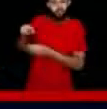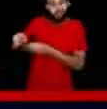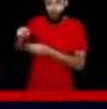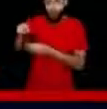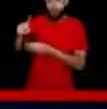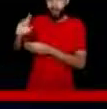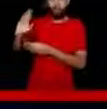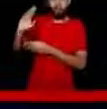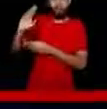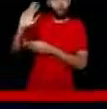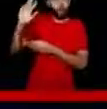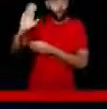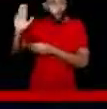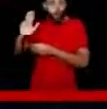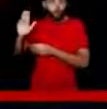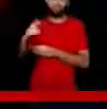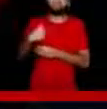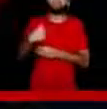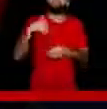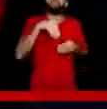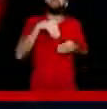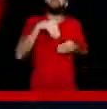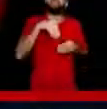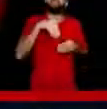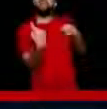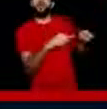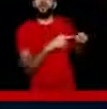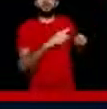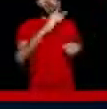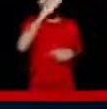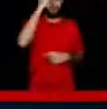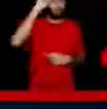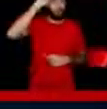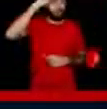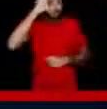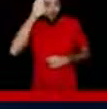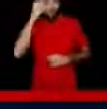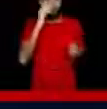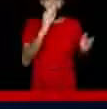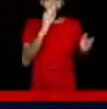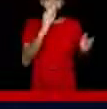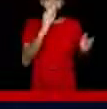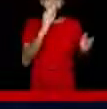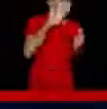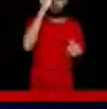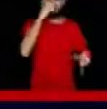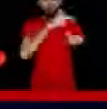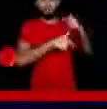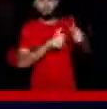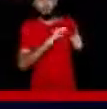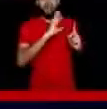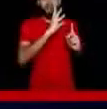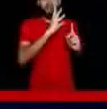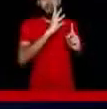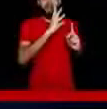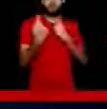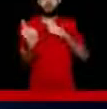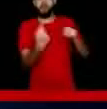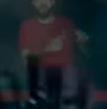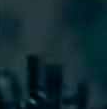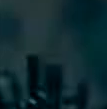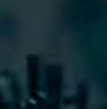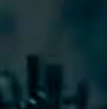atos, publicando para quem foi pago, o CPF, o valor e com total transparência.